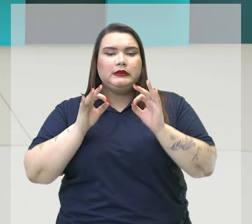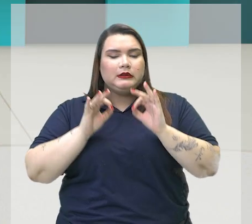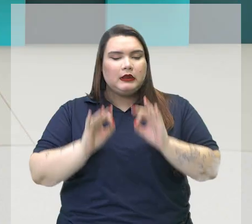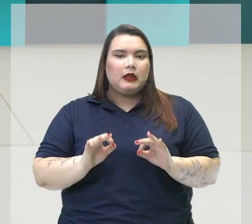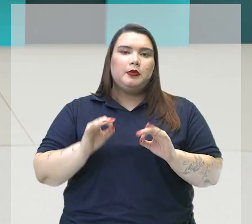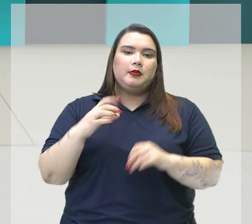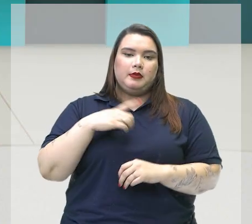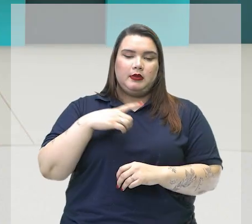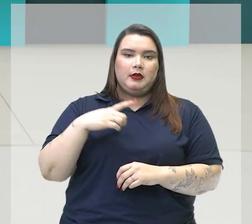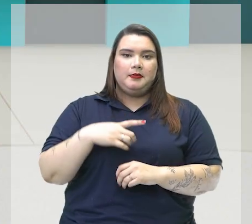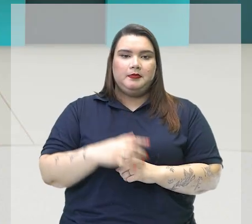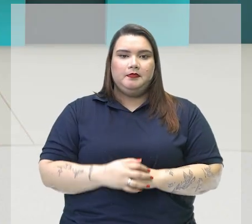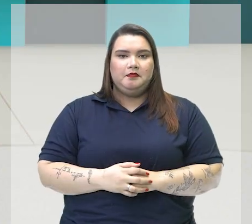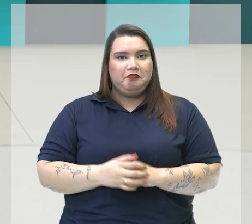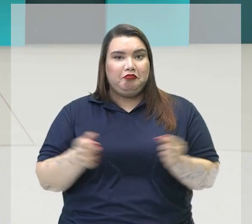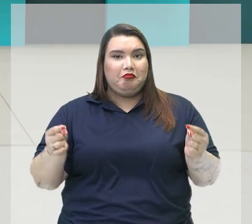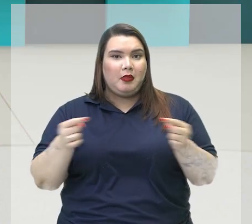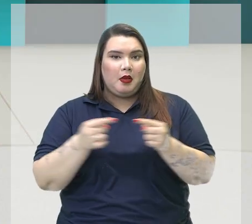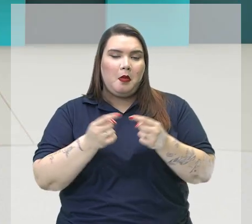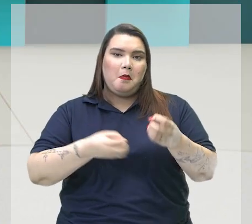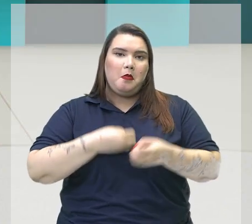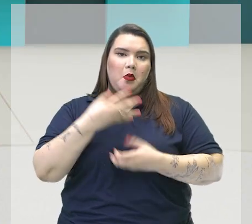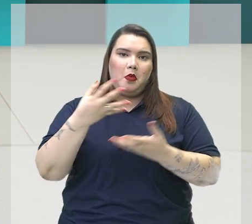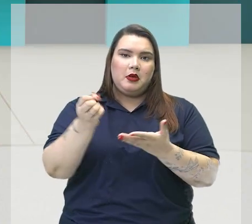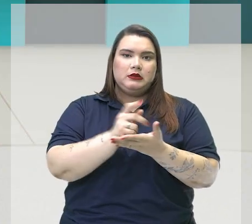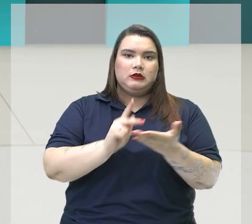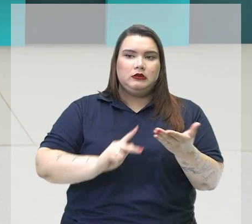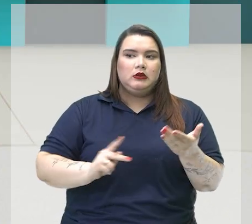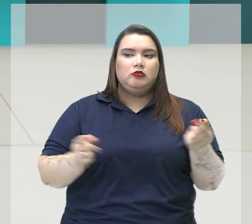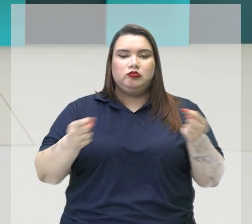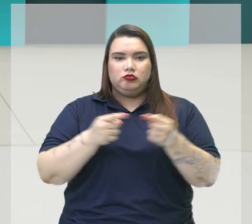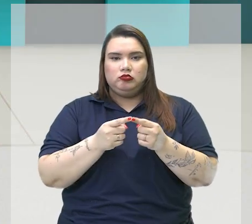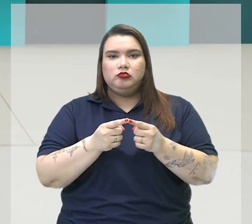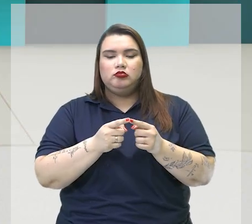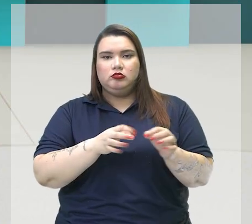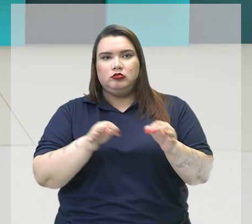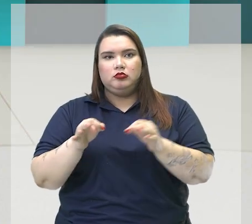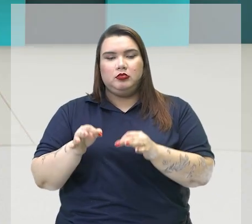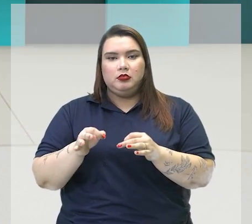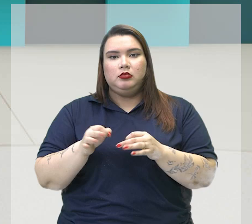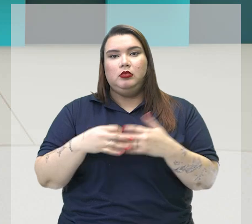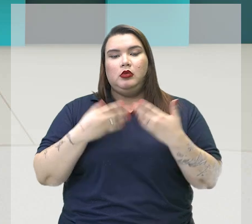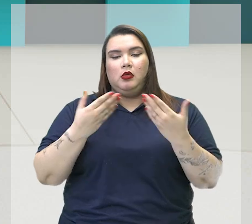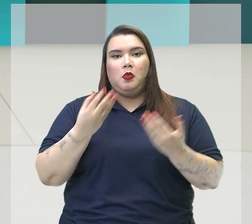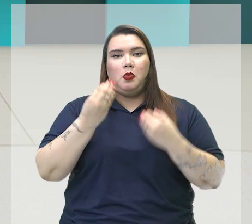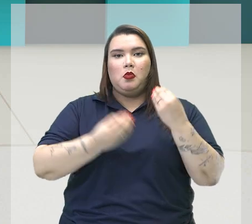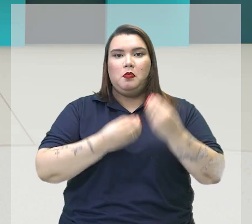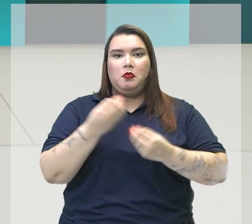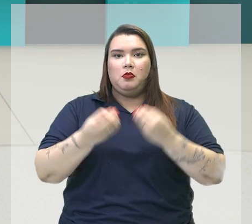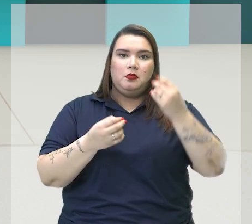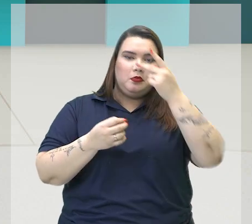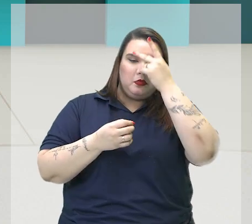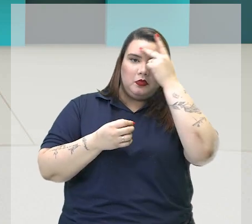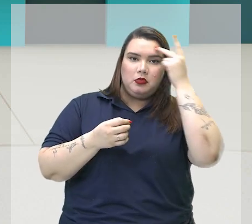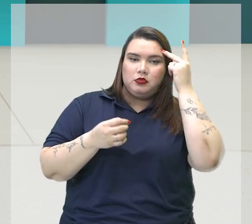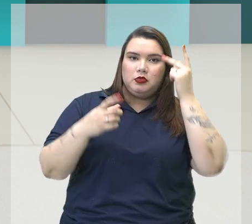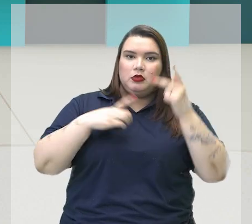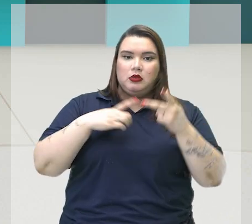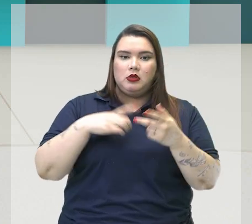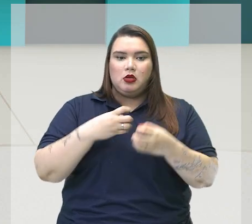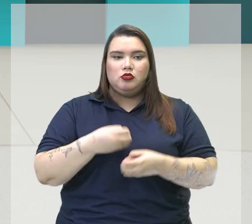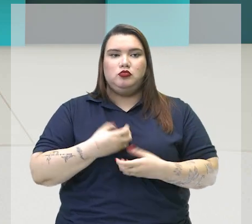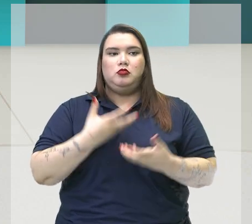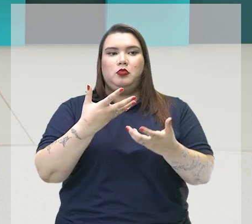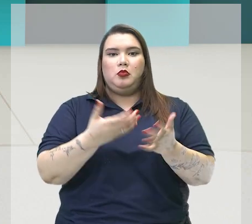voice of the soul. Poético, né? É a voz da alma. Né? Como as pessoas se expõem,